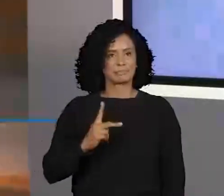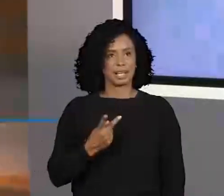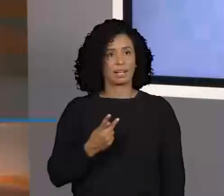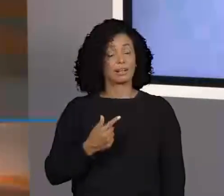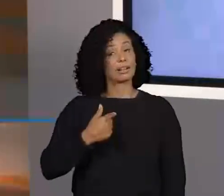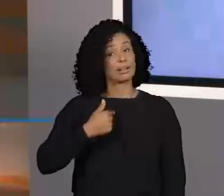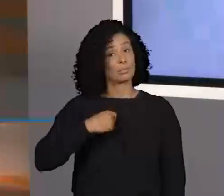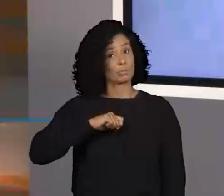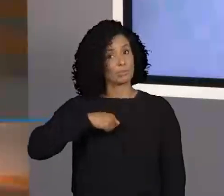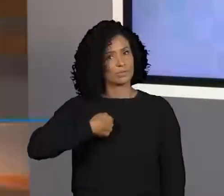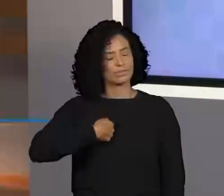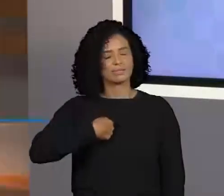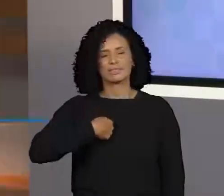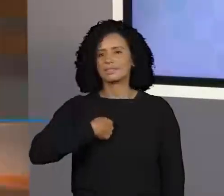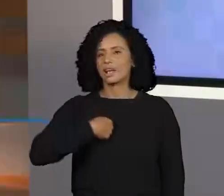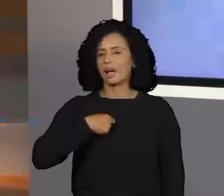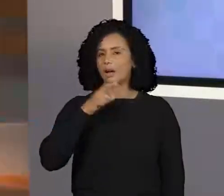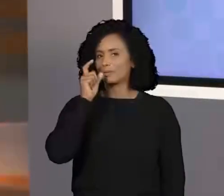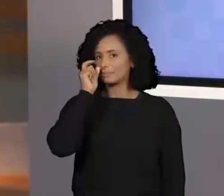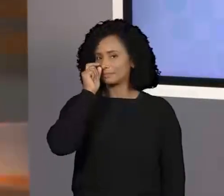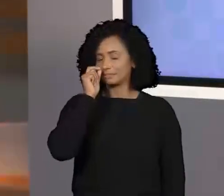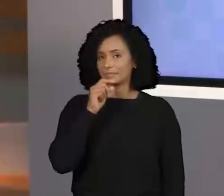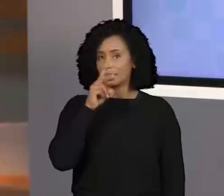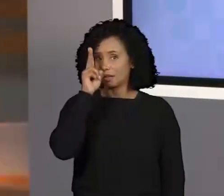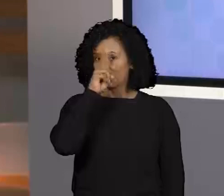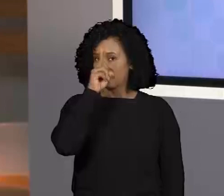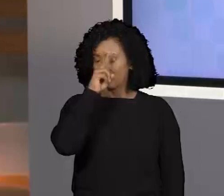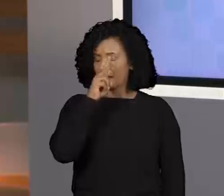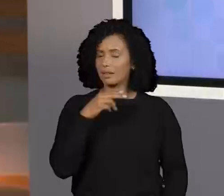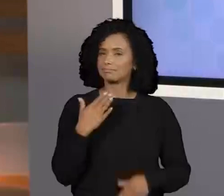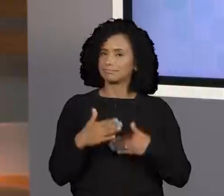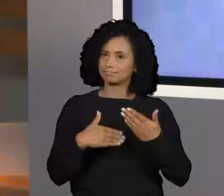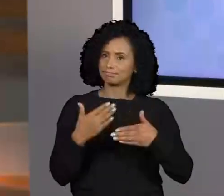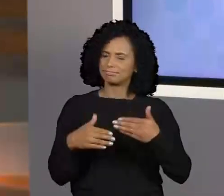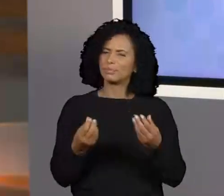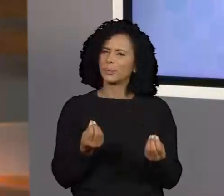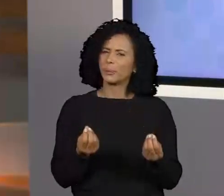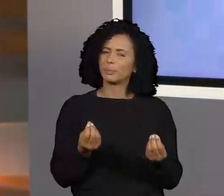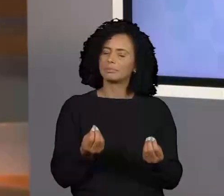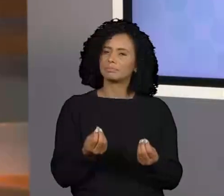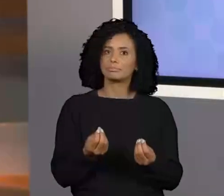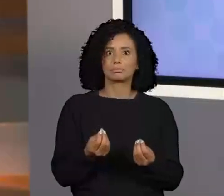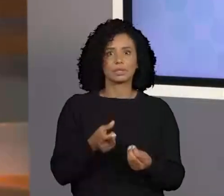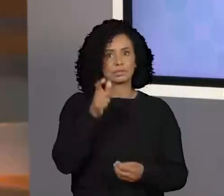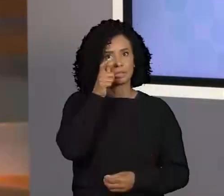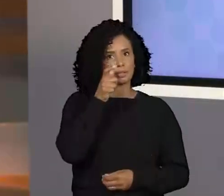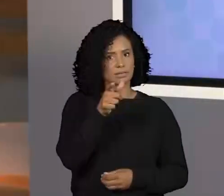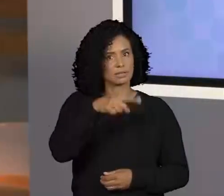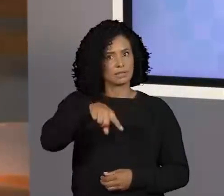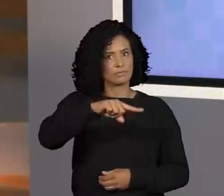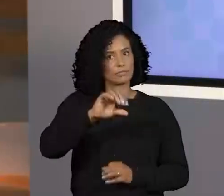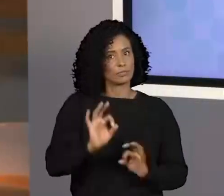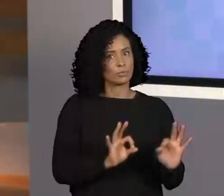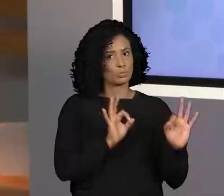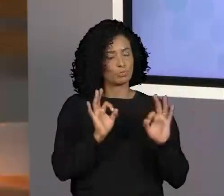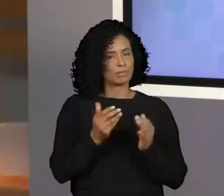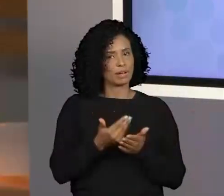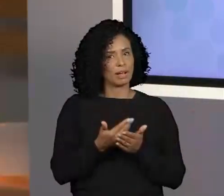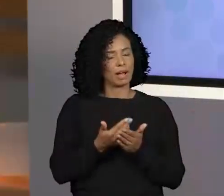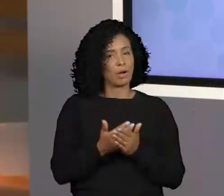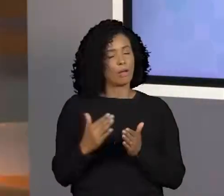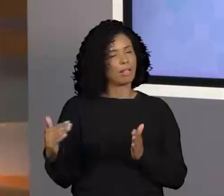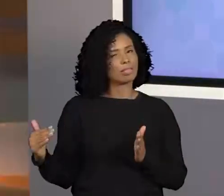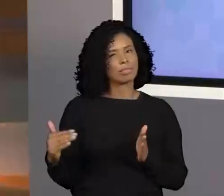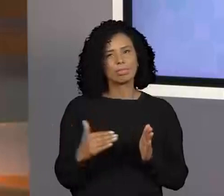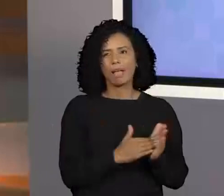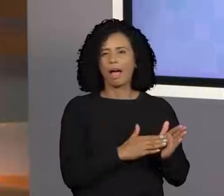uma super aula de história. E para essa aula de história acontecer, é muito interessante que você assista até o final, reproduza as